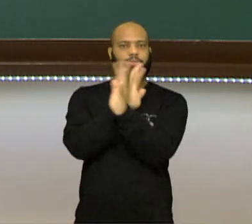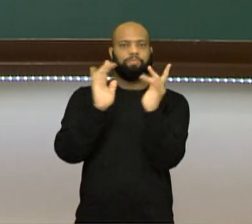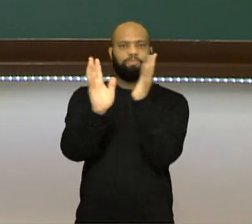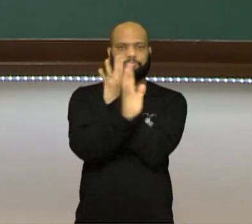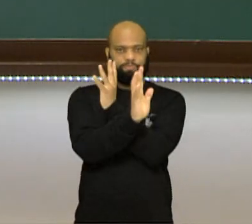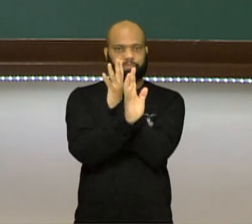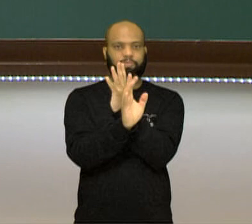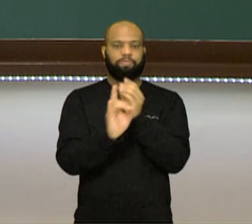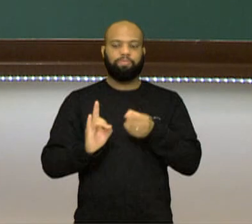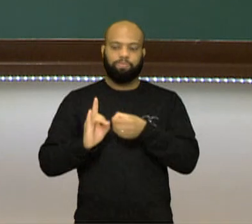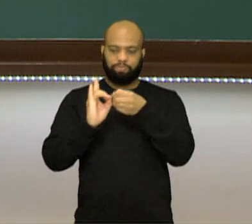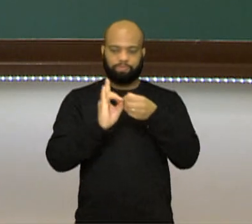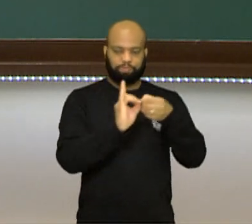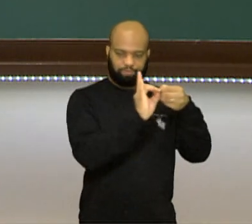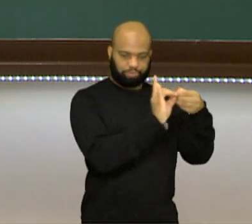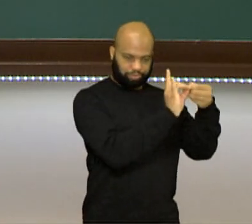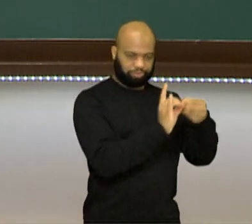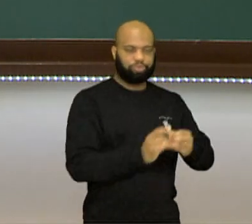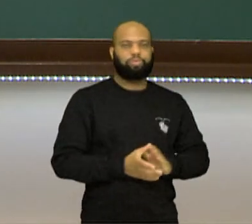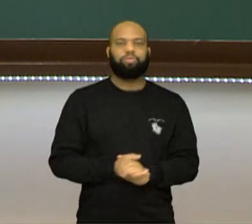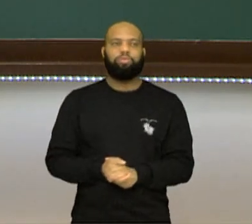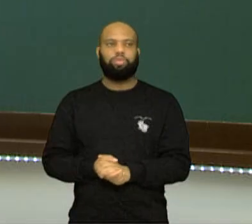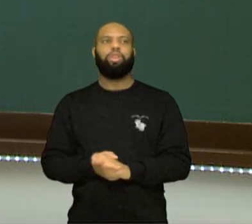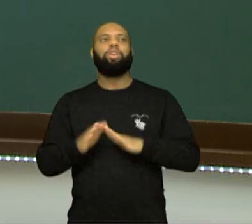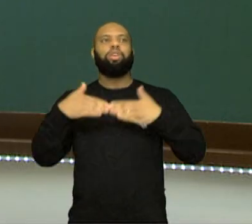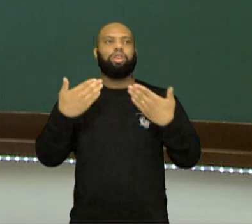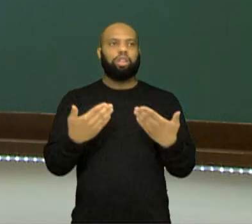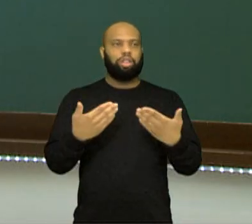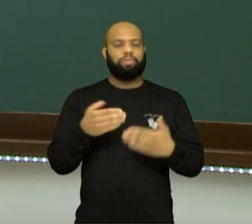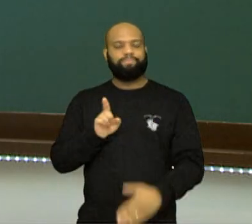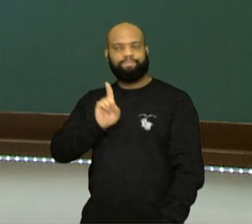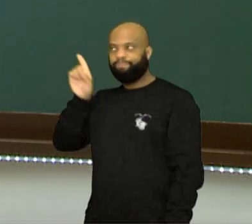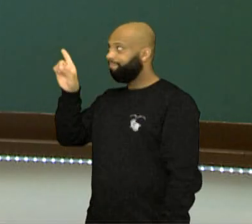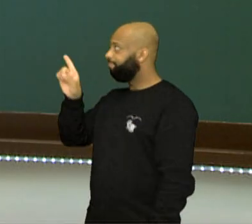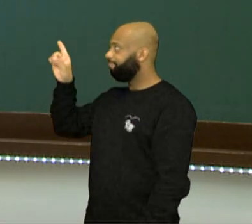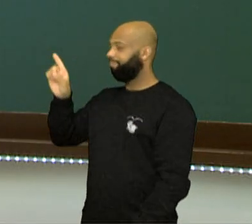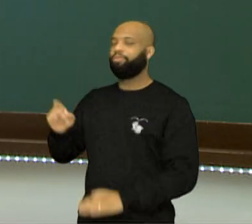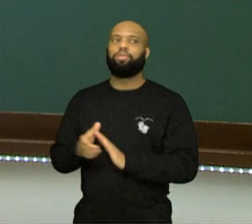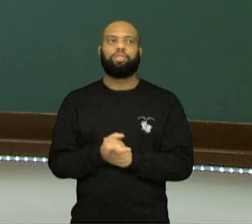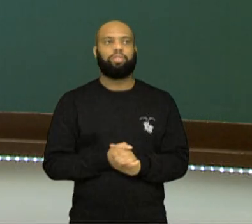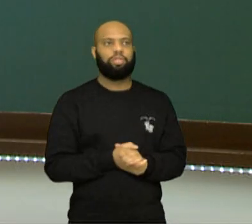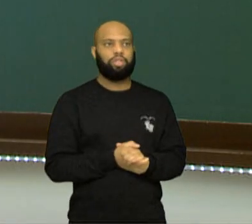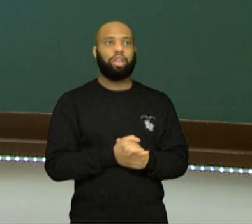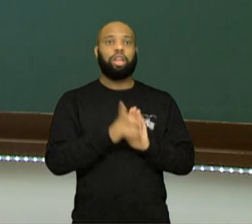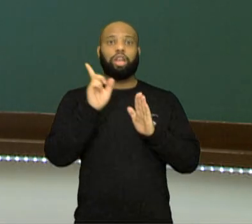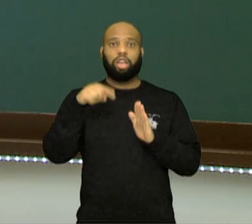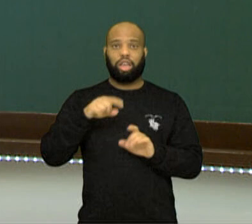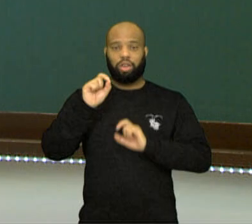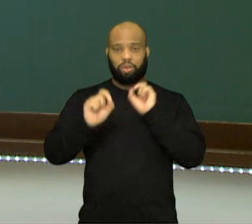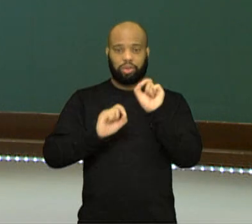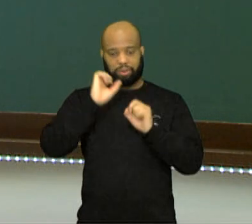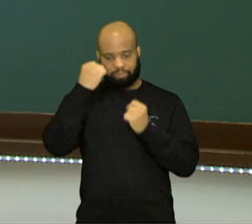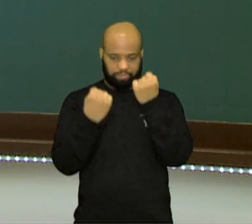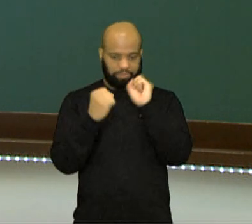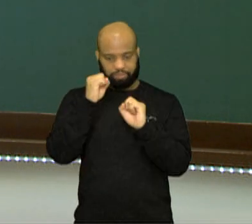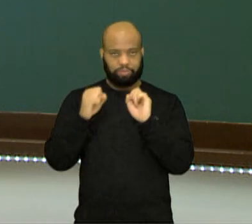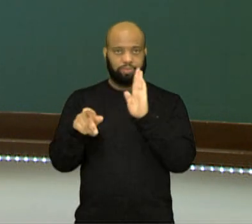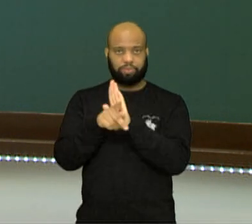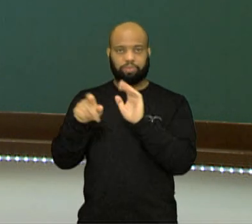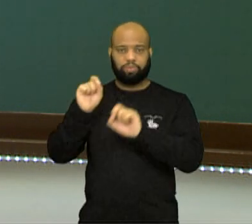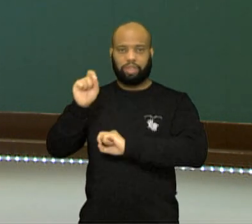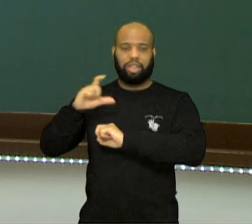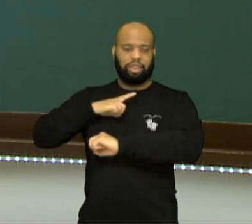de realização no meio urbano. A escalada, desporto ou atividade de escalar paredes de